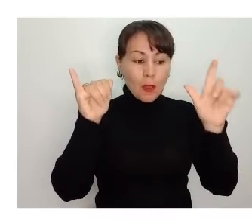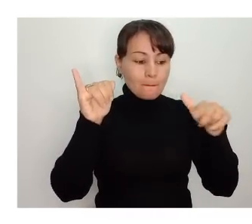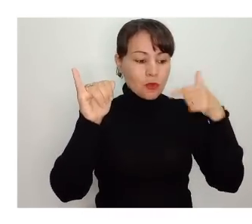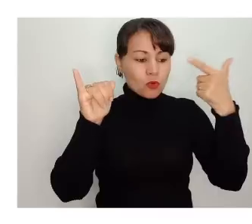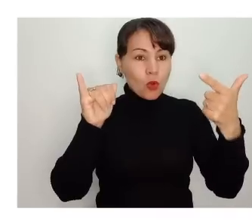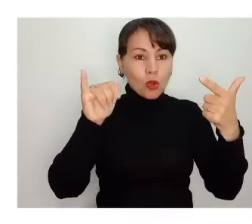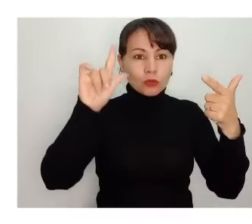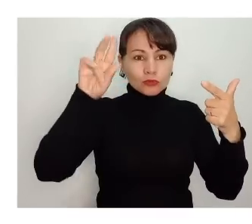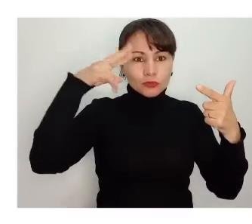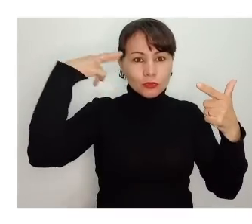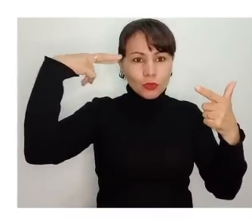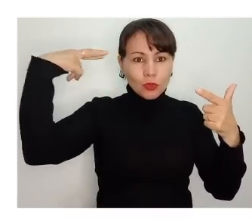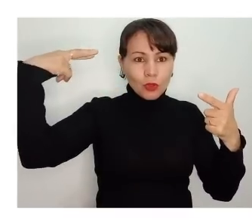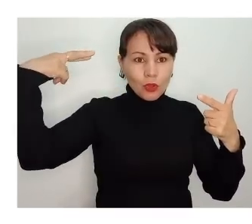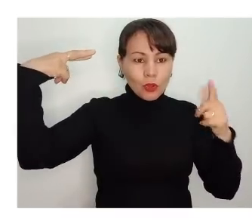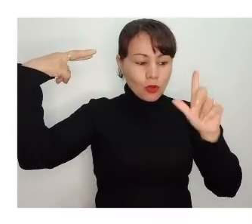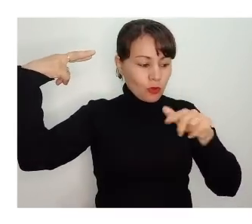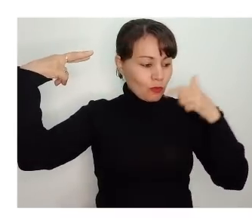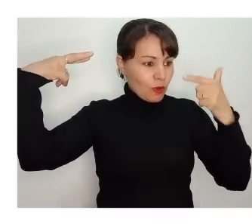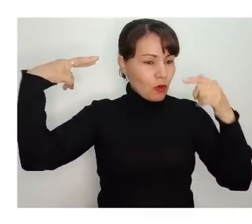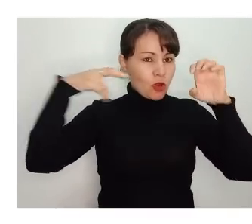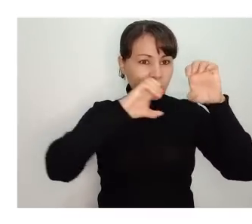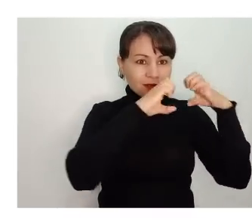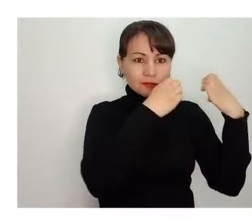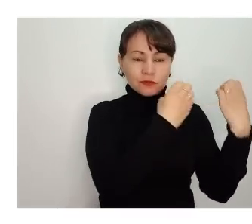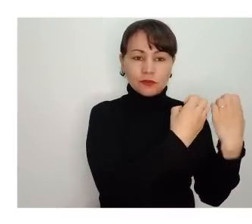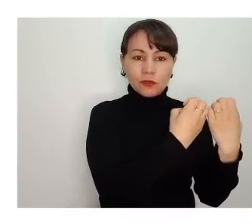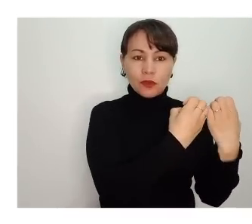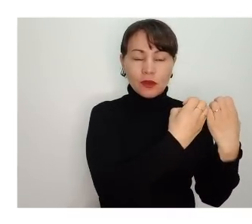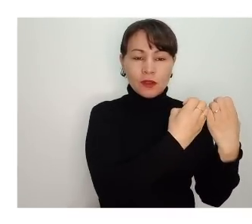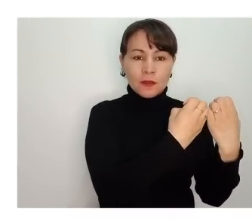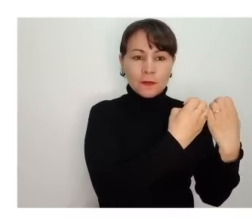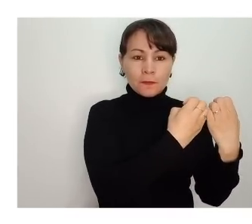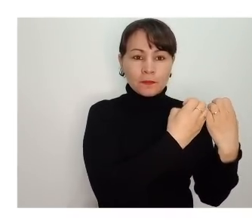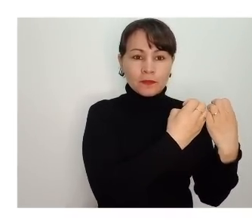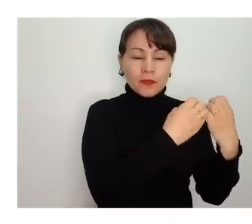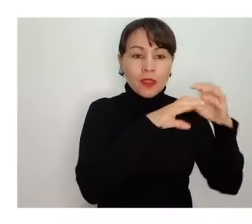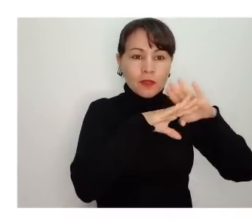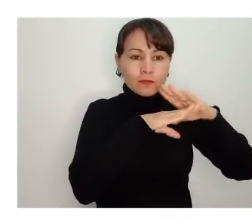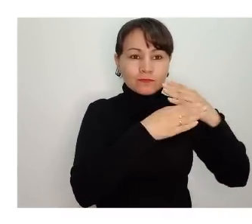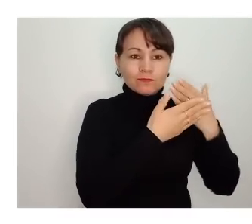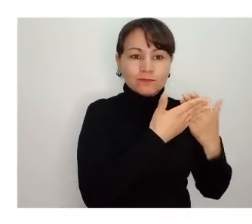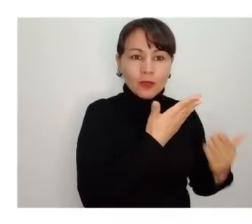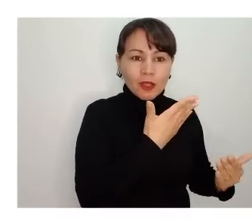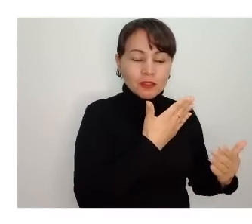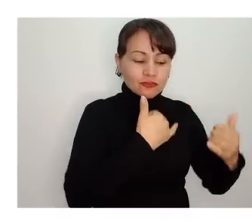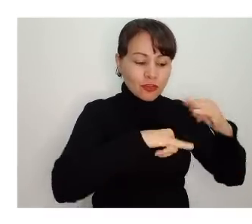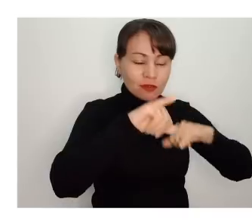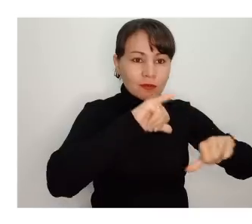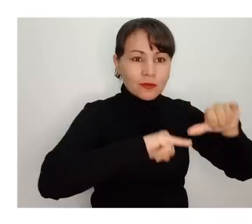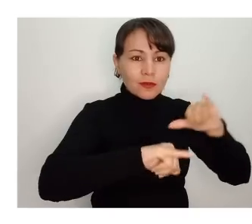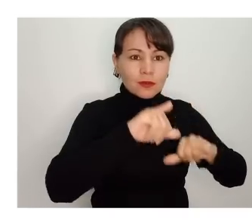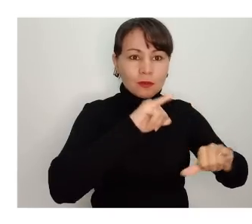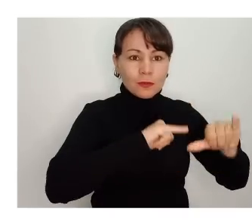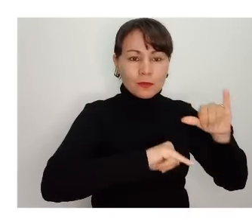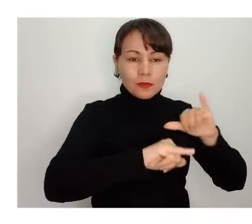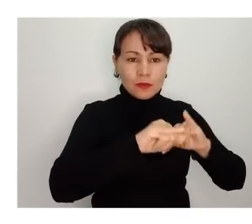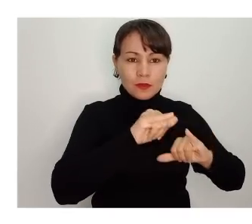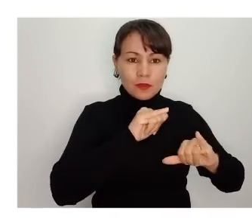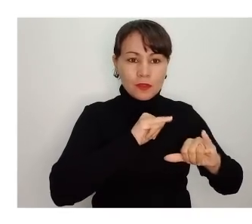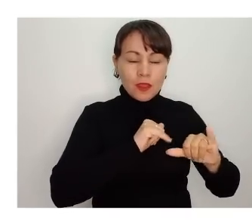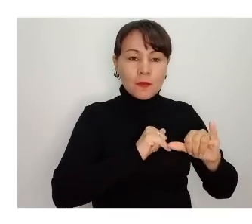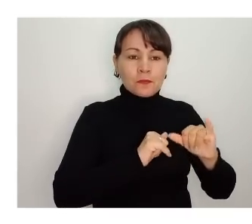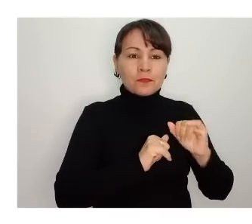informação para um outro neurônio ou para uma outra estrutura, ele deixa de ser químico e entra